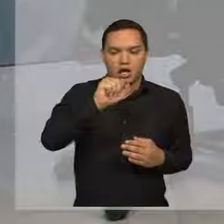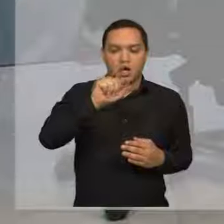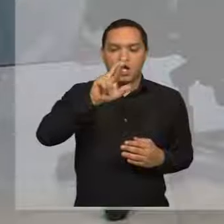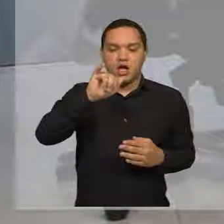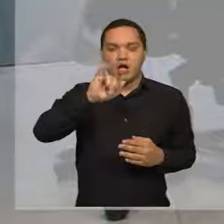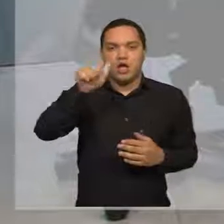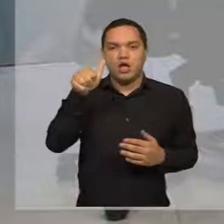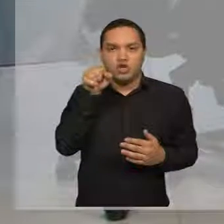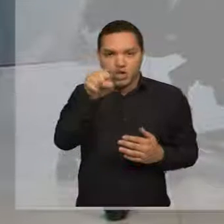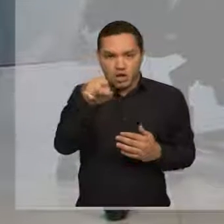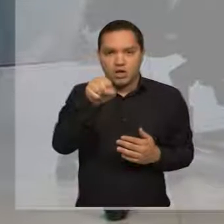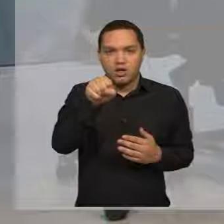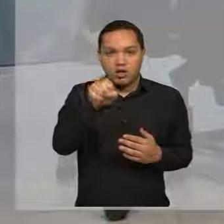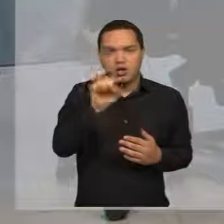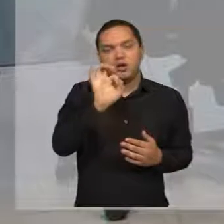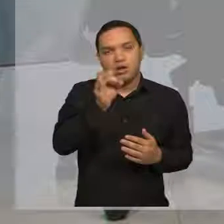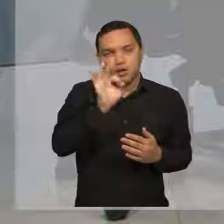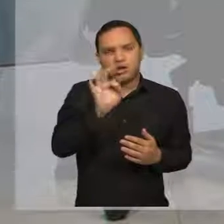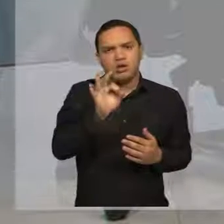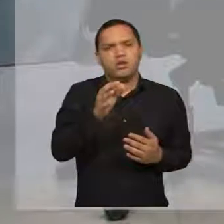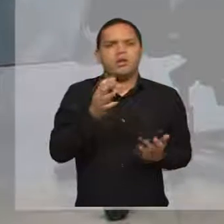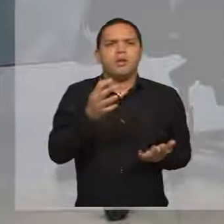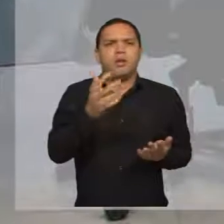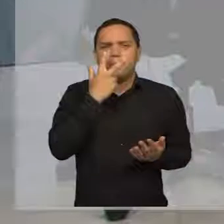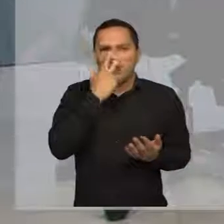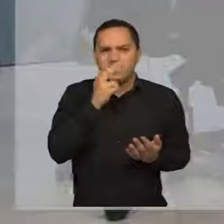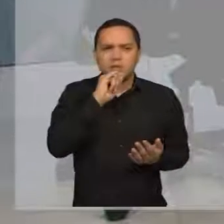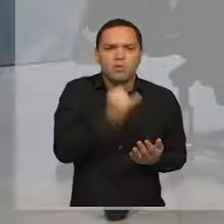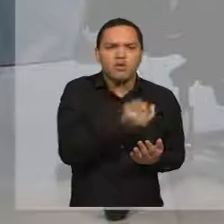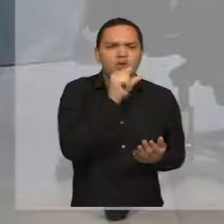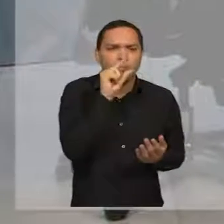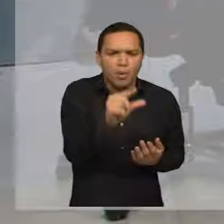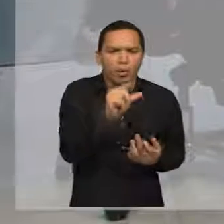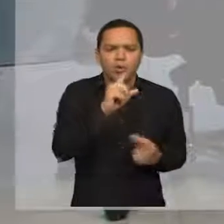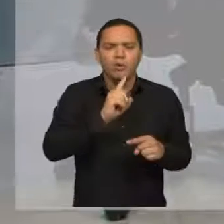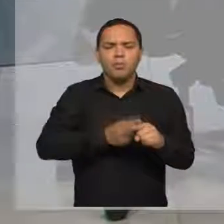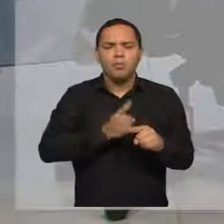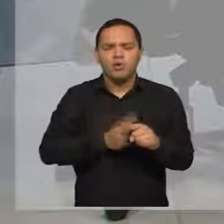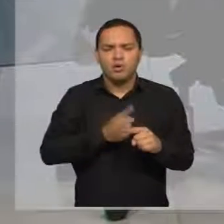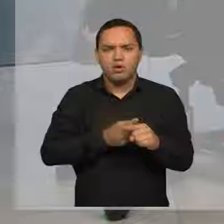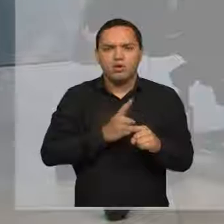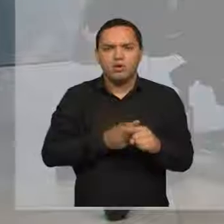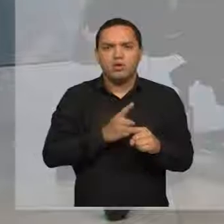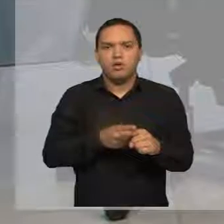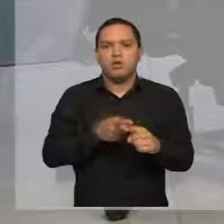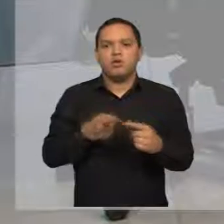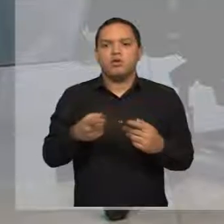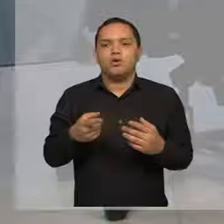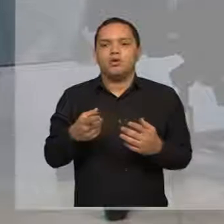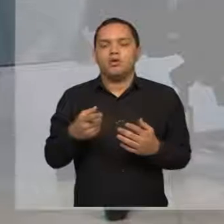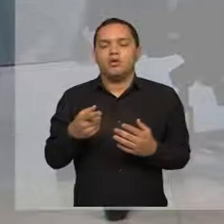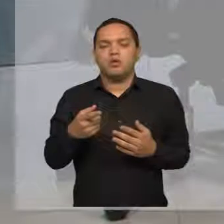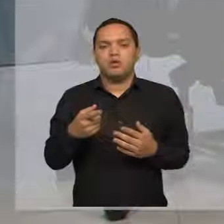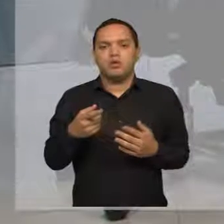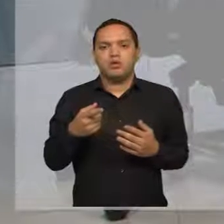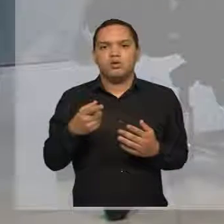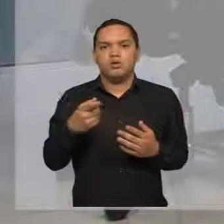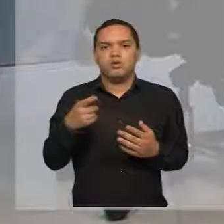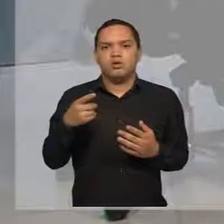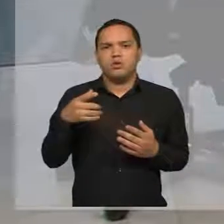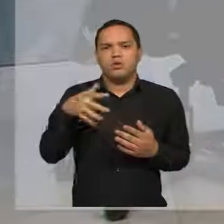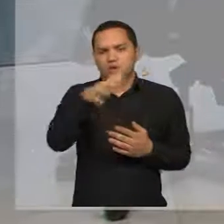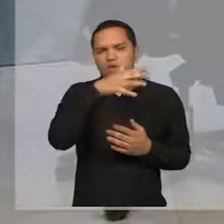inclusive hoje um tanto quanto subutilizada, porque a grande, digamos, navegação de cabotagem está